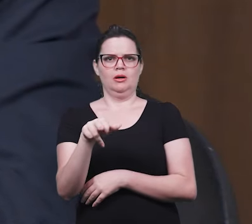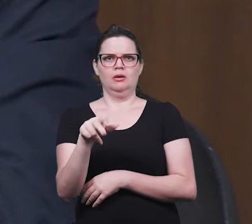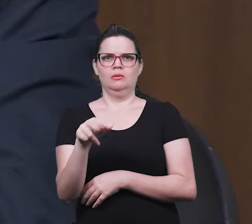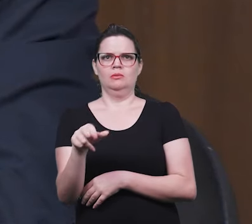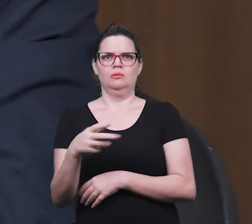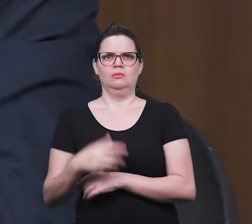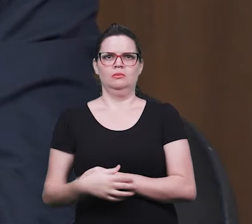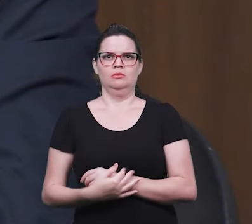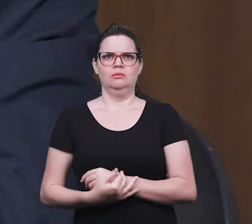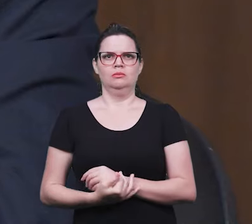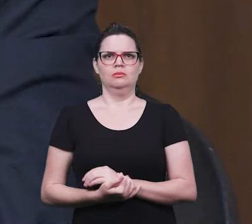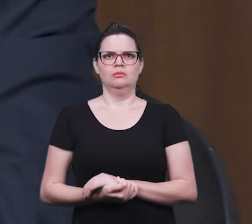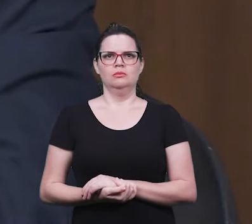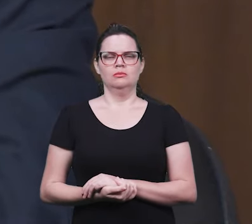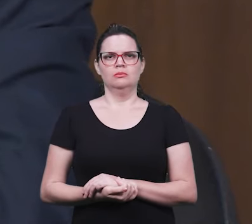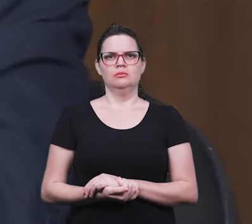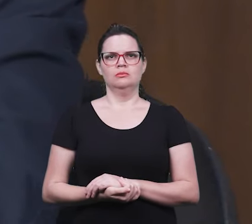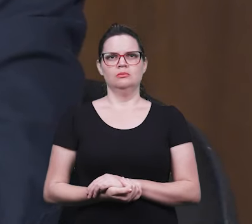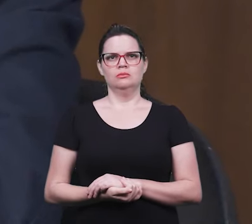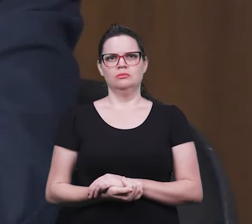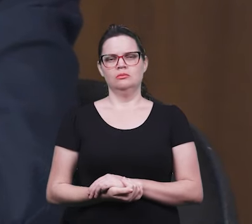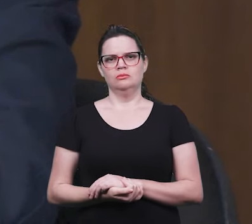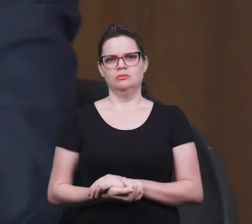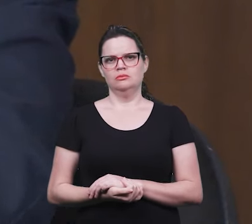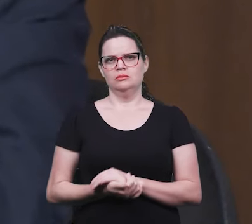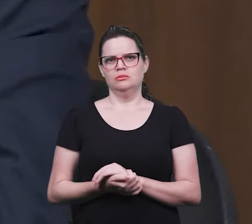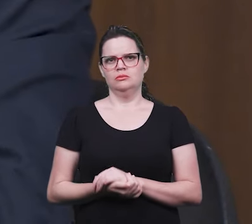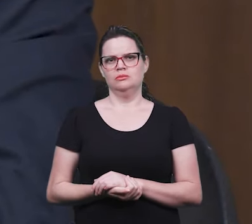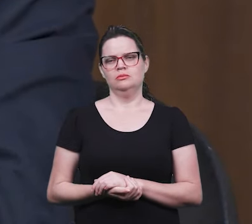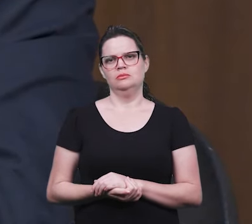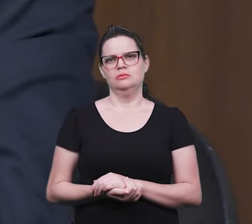né, que era o meu segundo irmão e tal. Então,